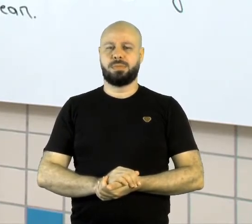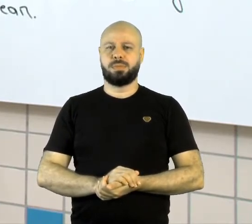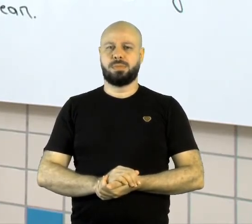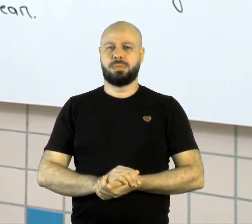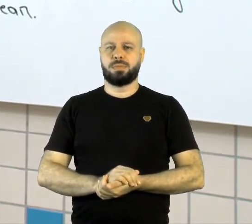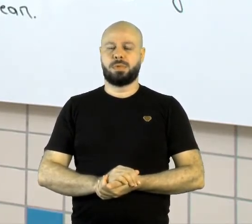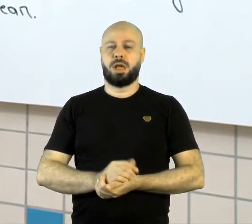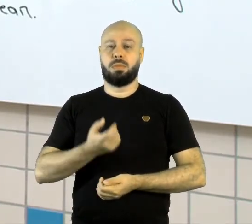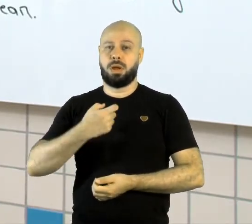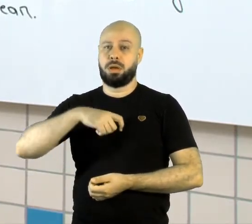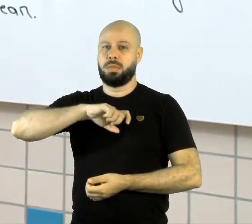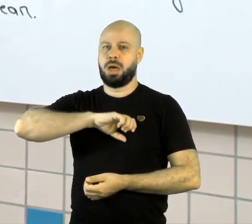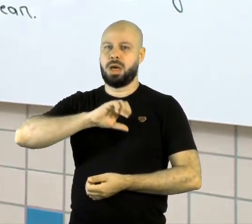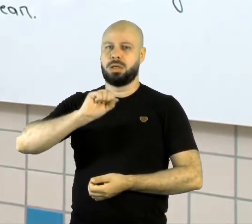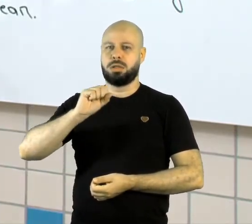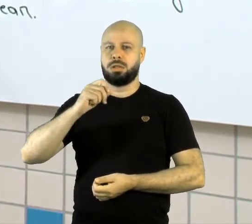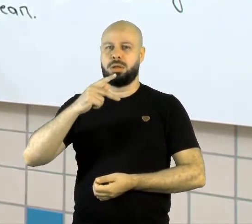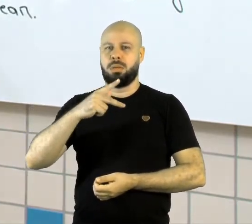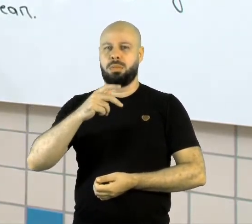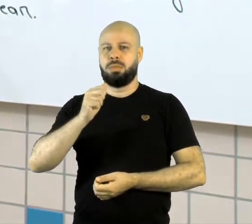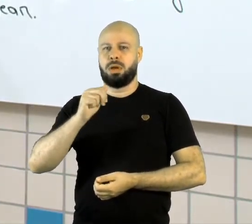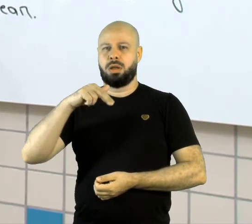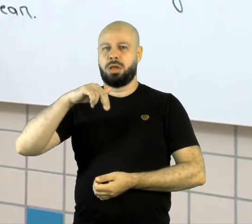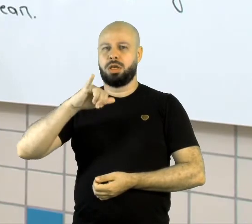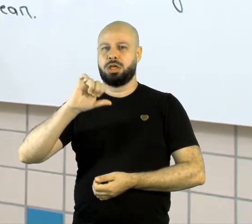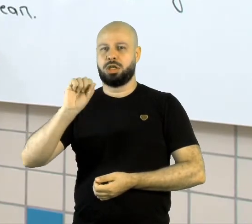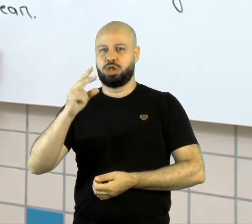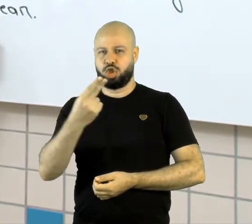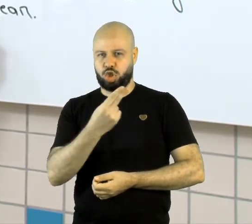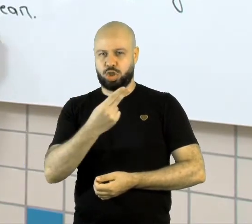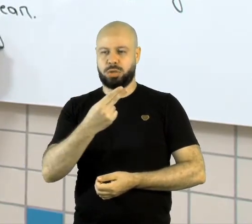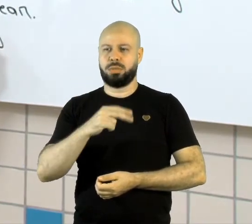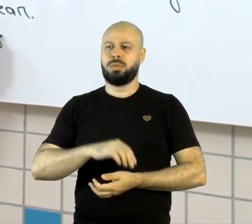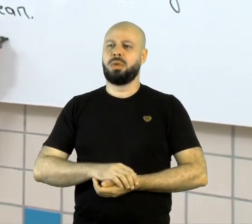Spanish last year.